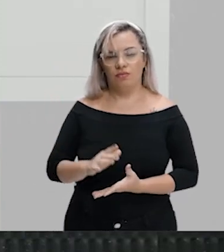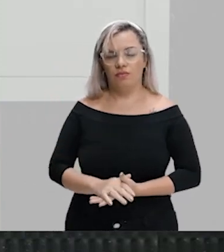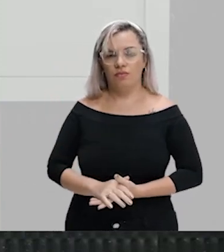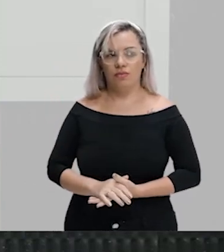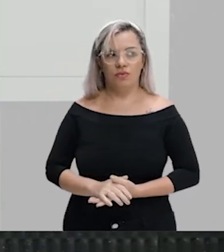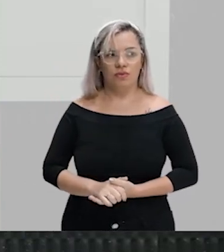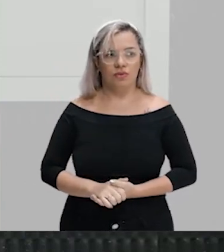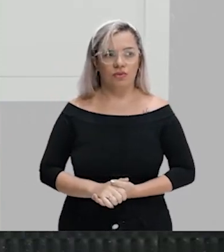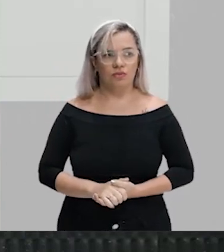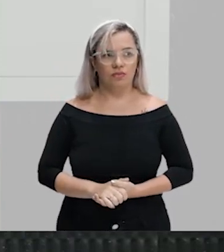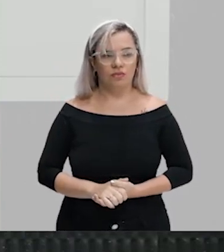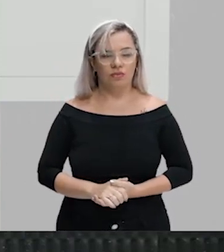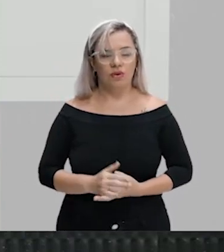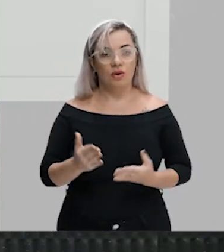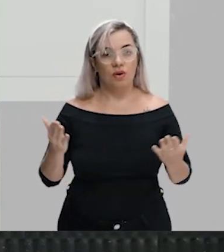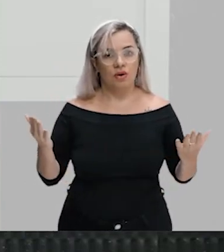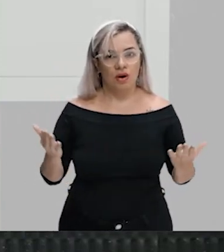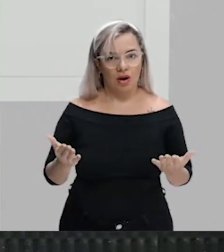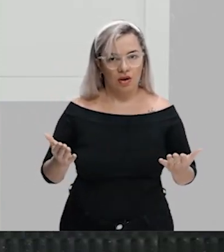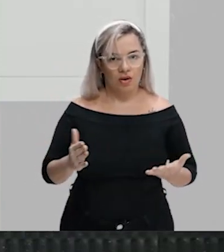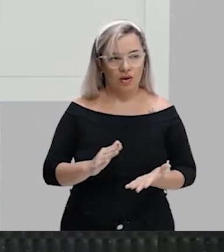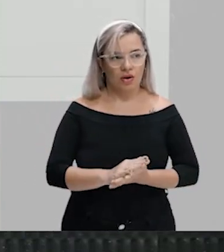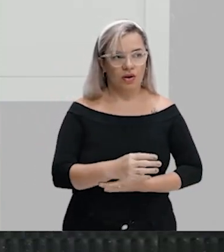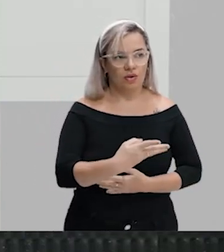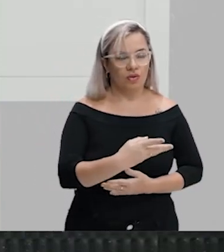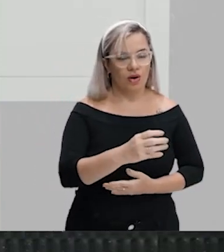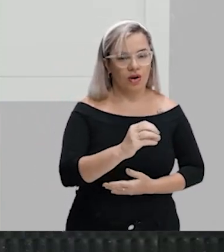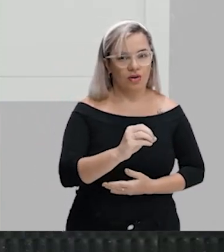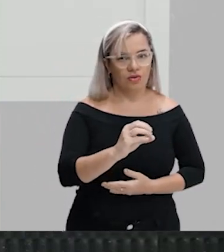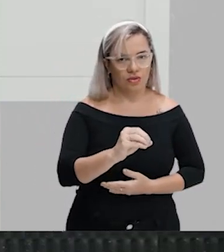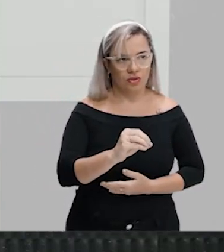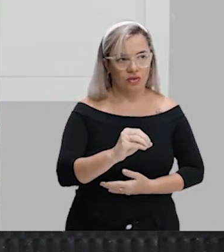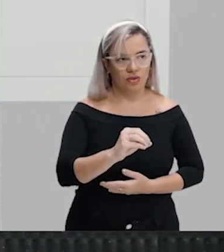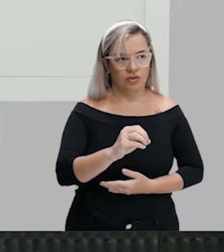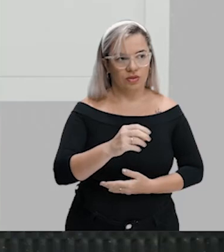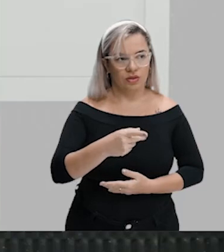vezes a variação do volume, que é o que nós queremos encontrar.